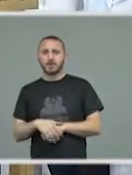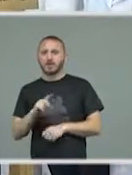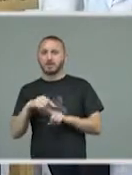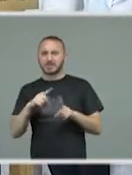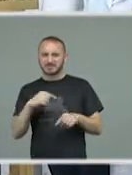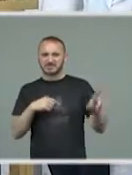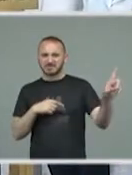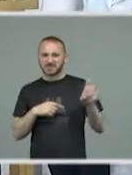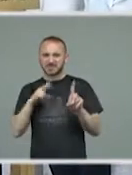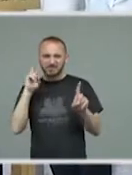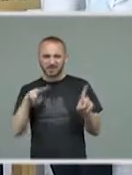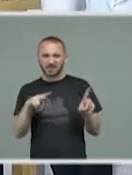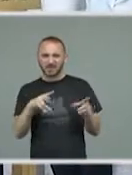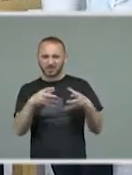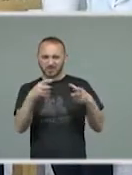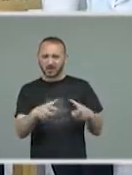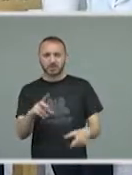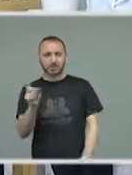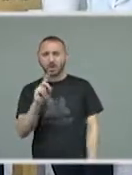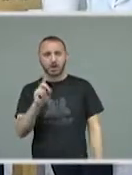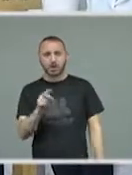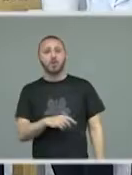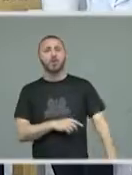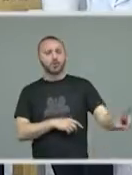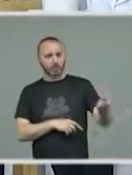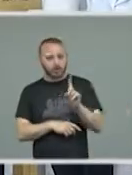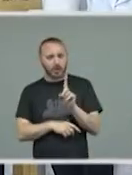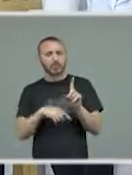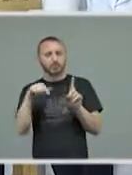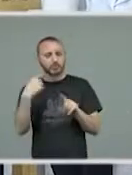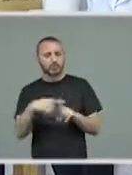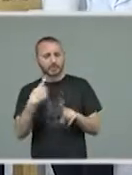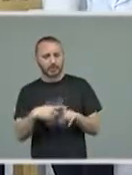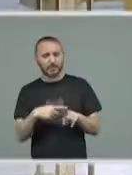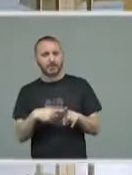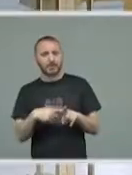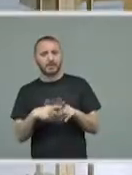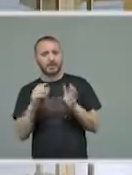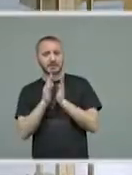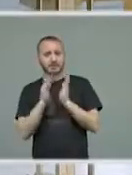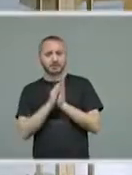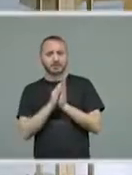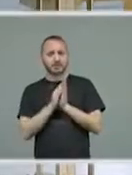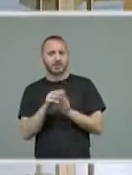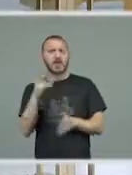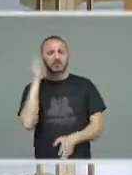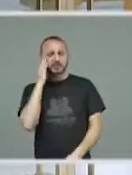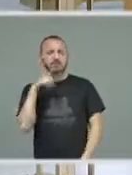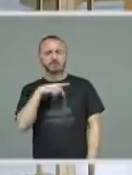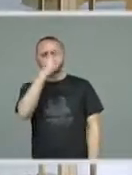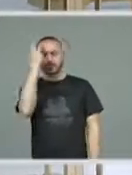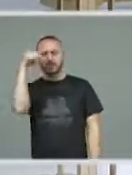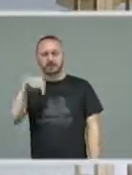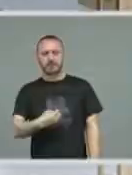vem. Eu sei que tem gente que está aqui há 24 horas, já viajou há 24, há